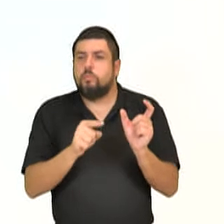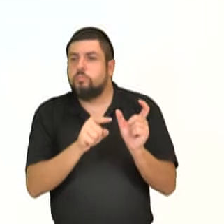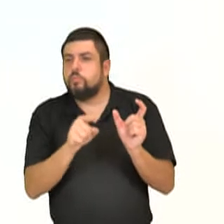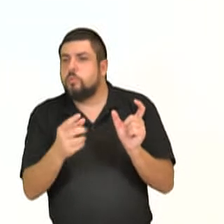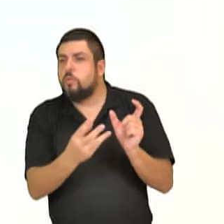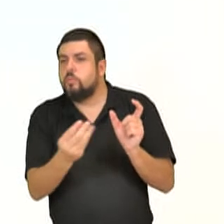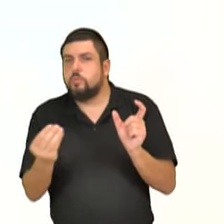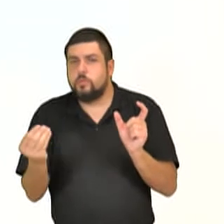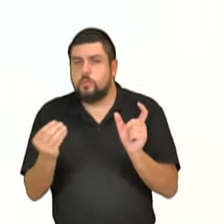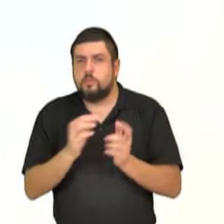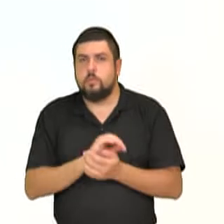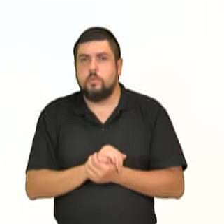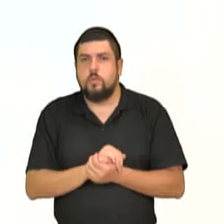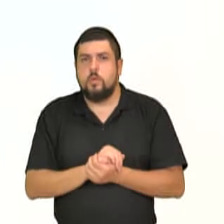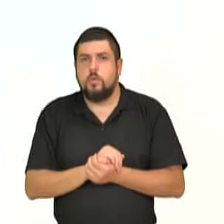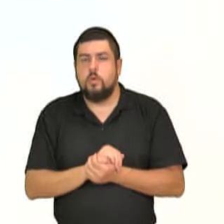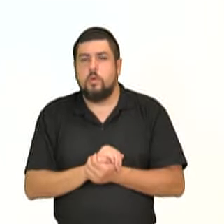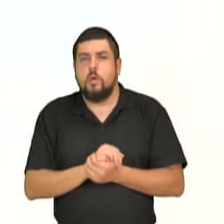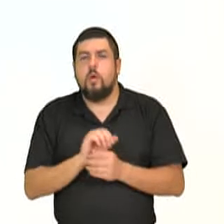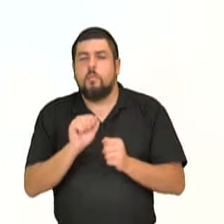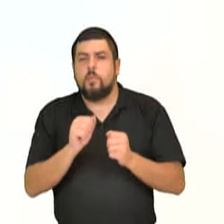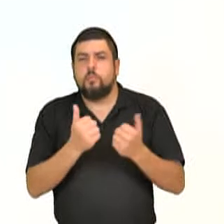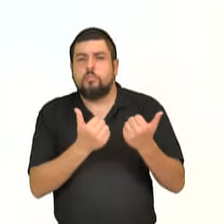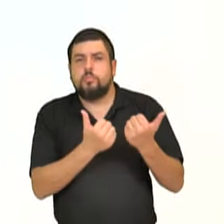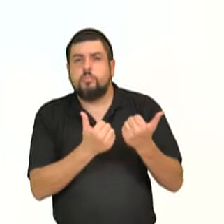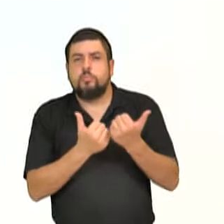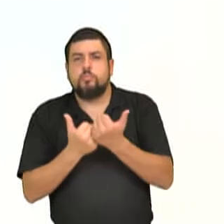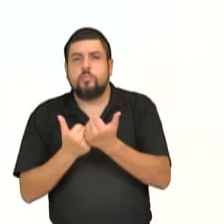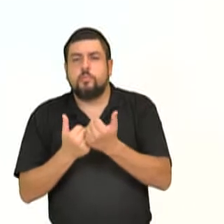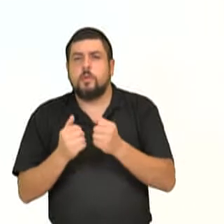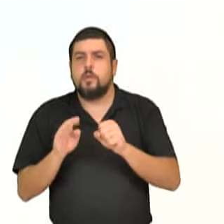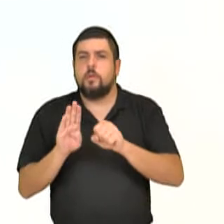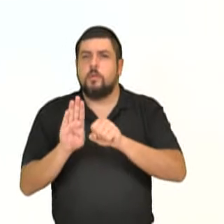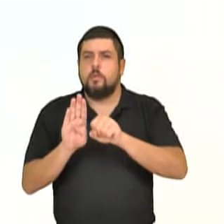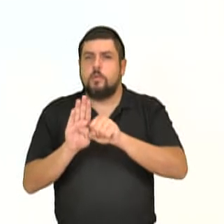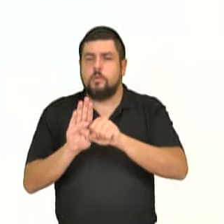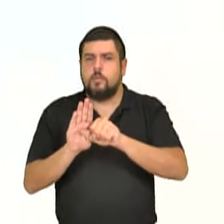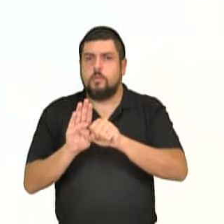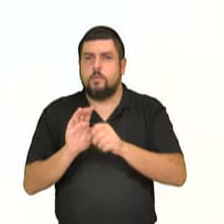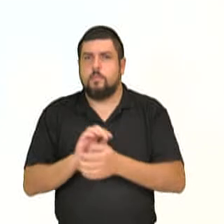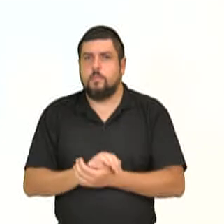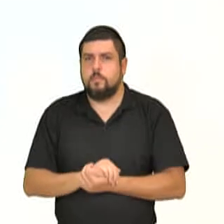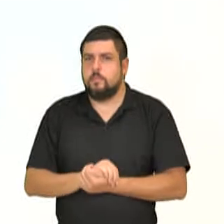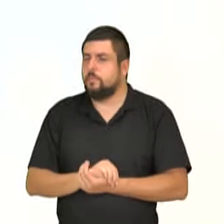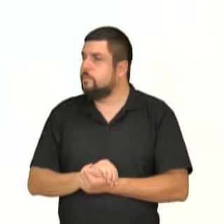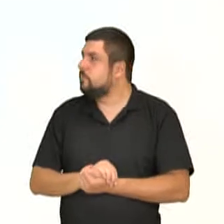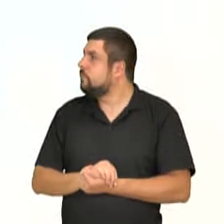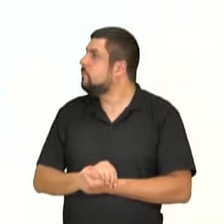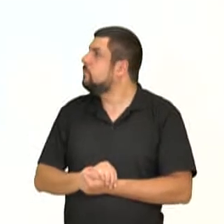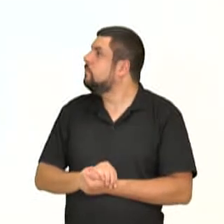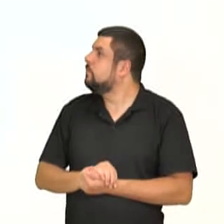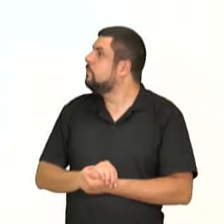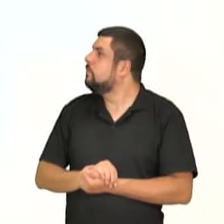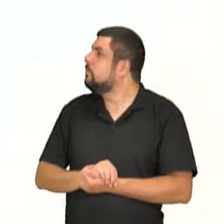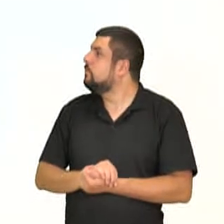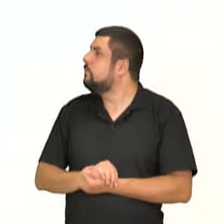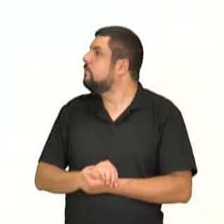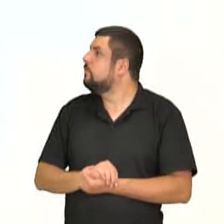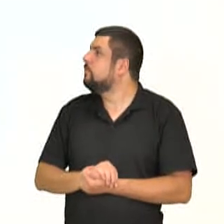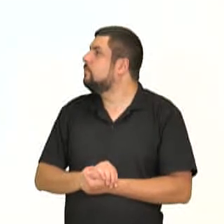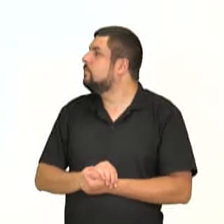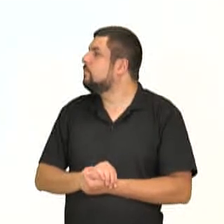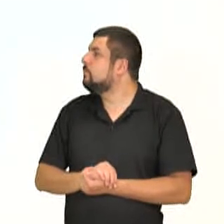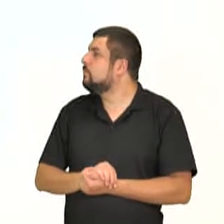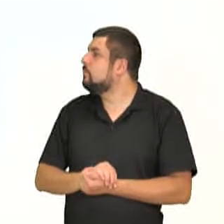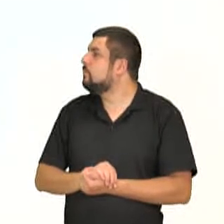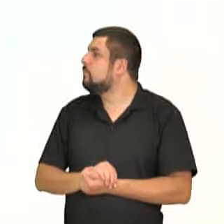ou podem também substituir um substantivo, um nome, indicando maior ou menor distância entre